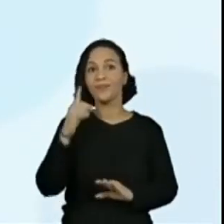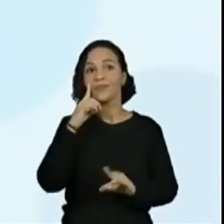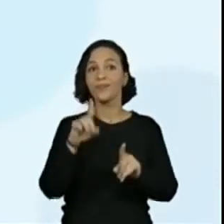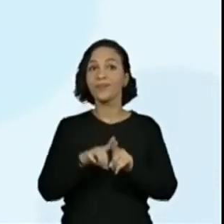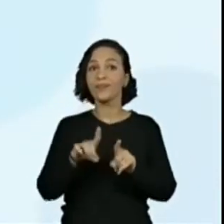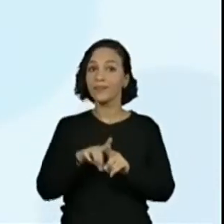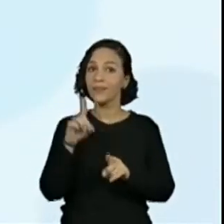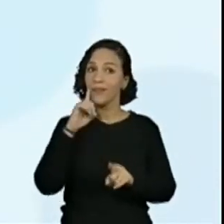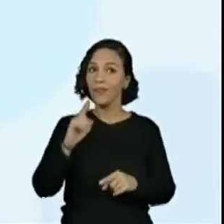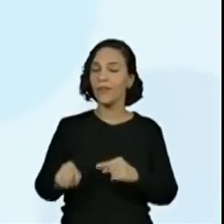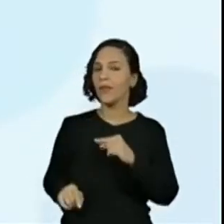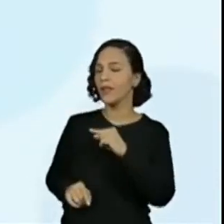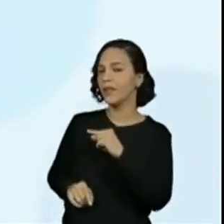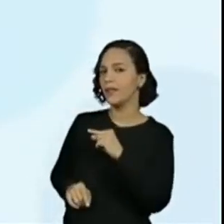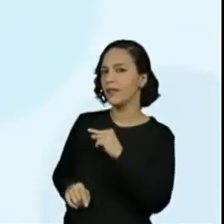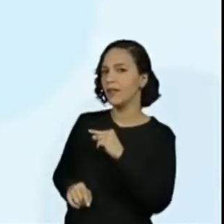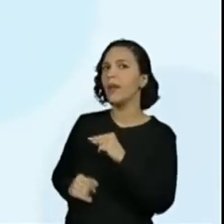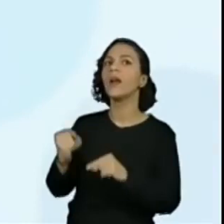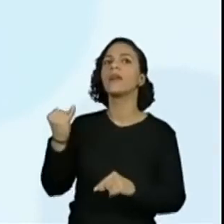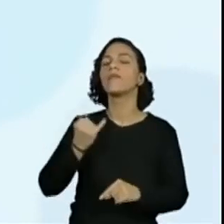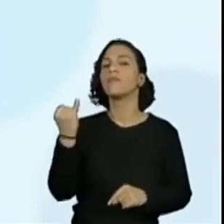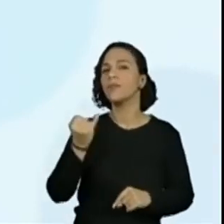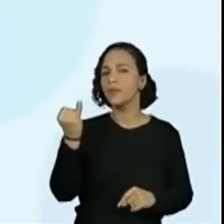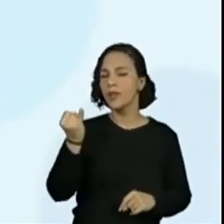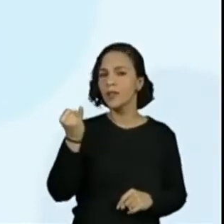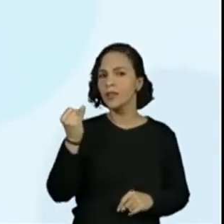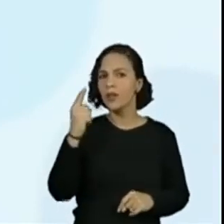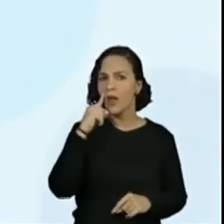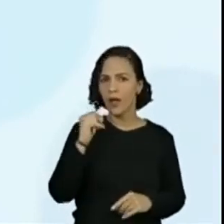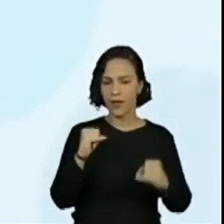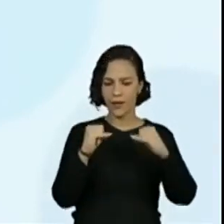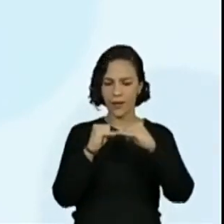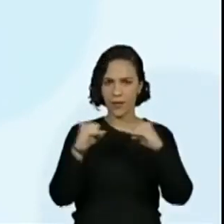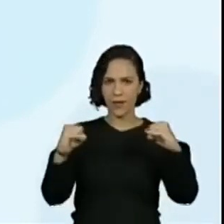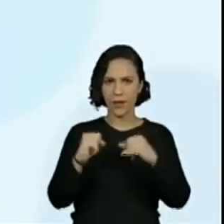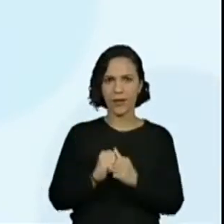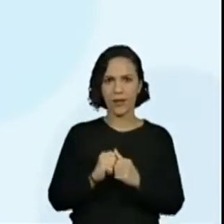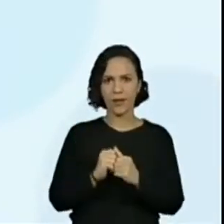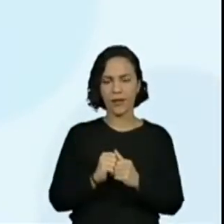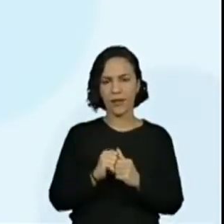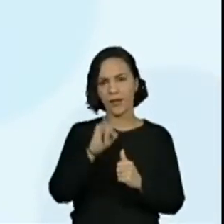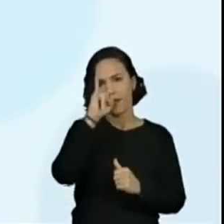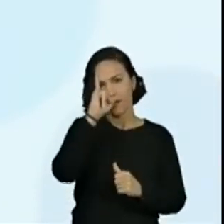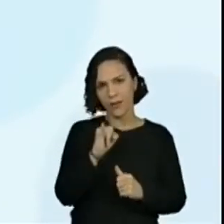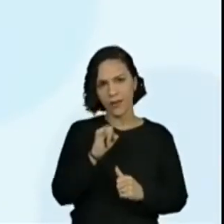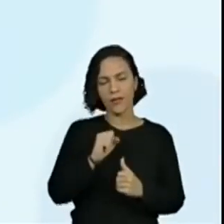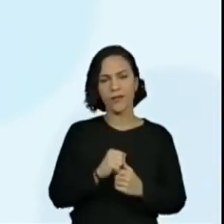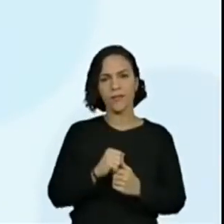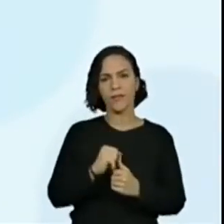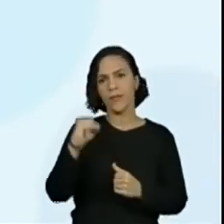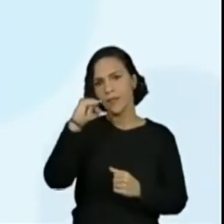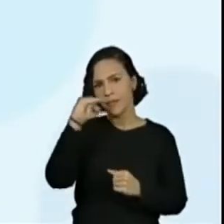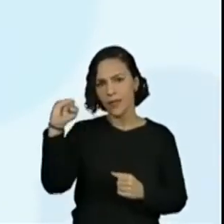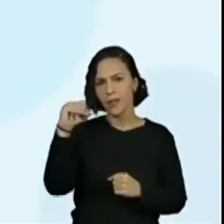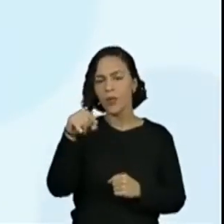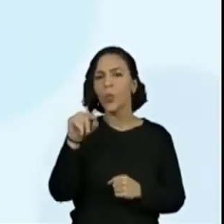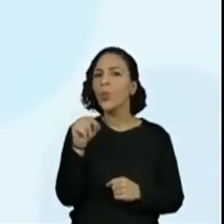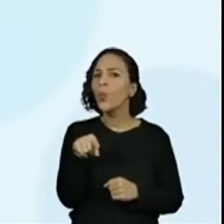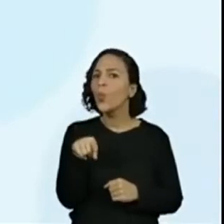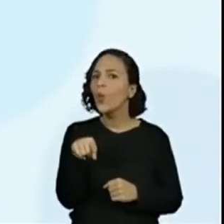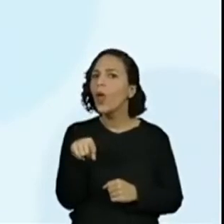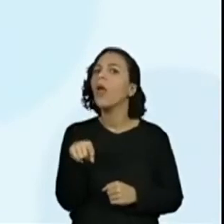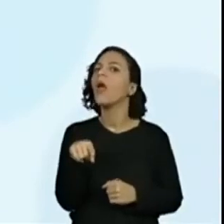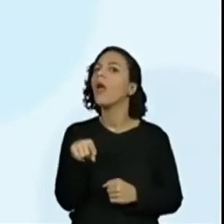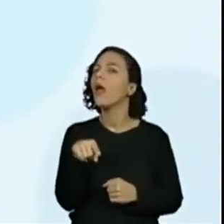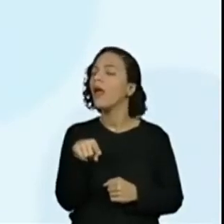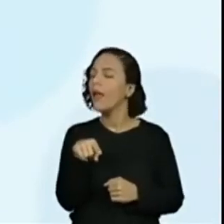temos que fazer alguma coisa, entendeu? Ó, tem pontos cruciais que temos que ter um comando, né? E